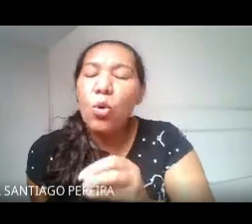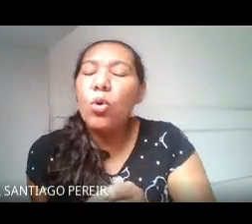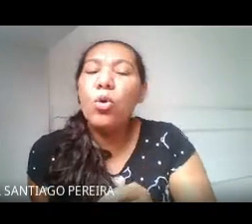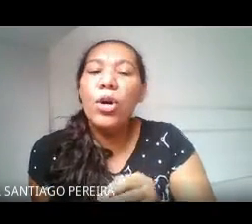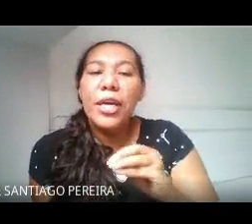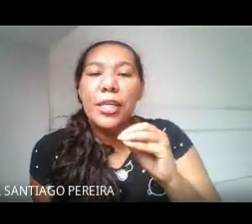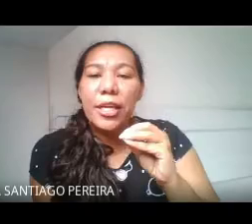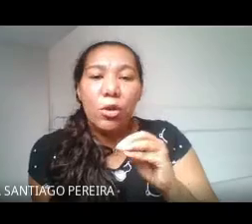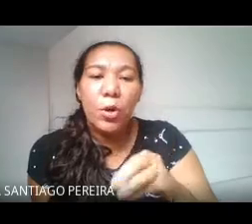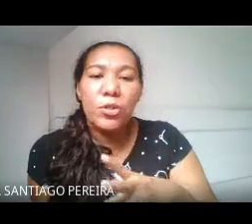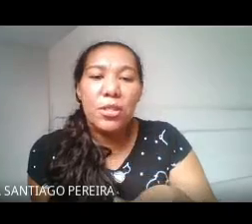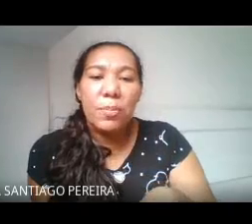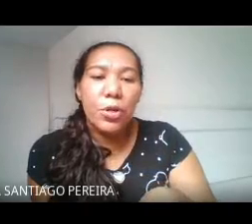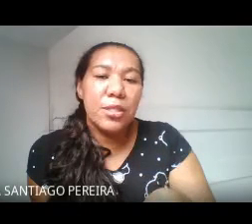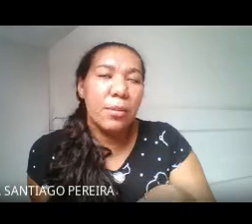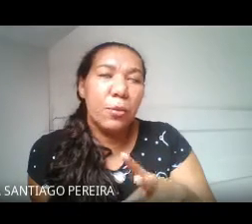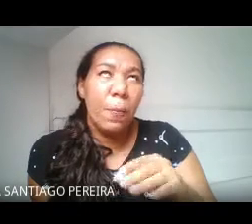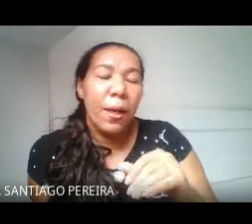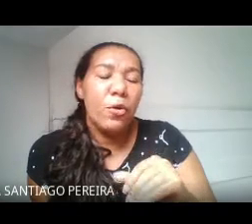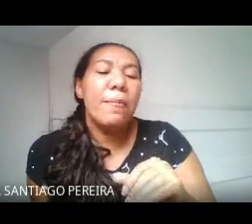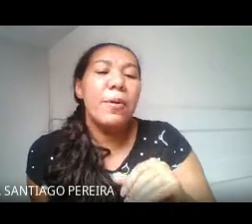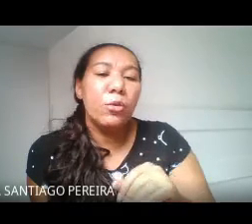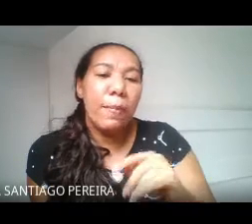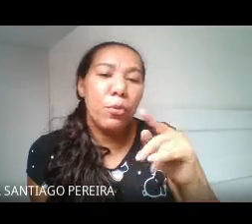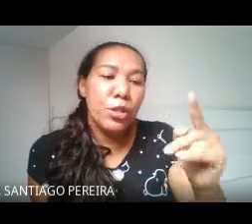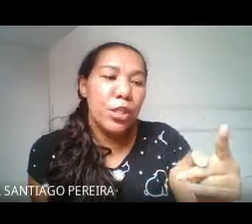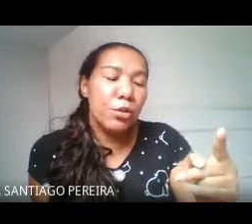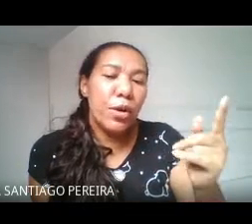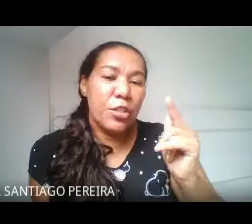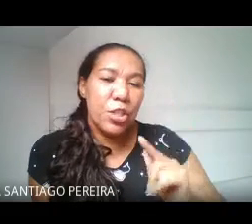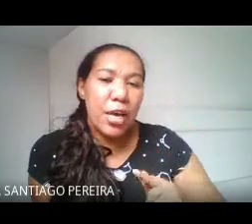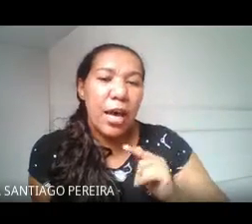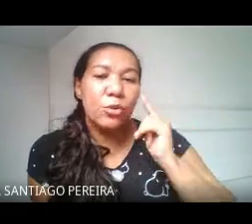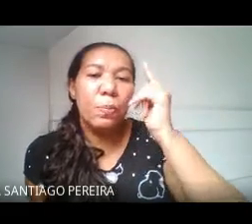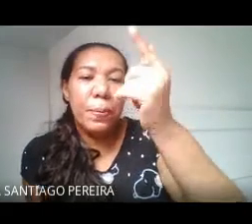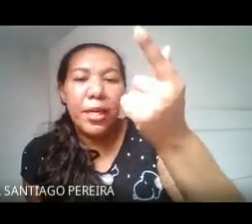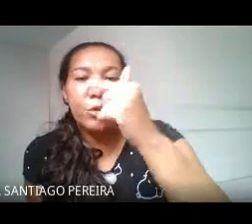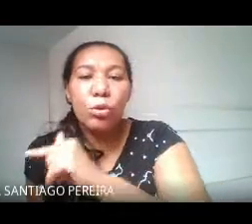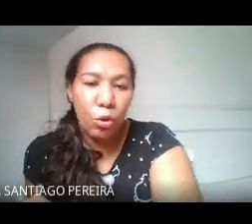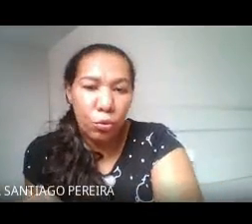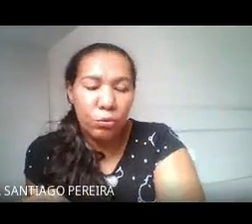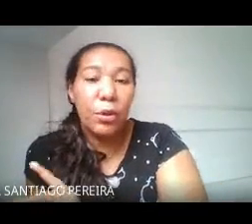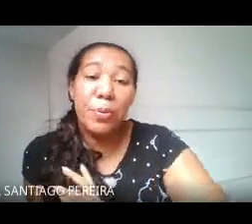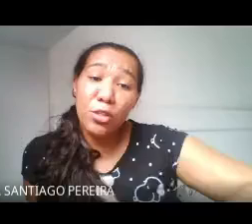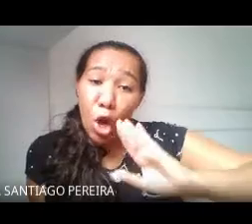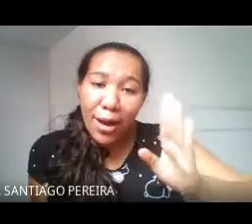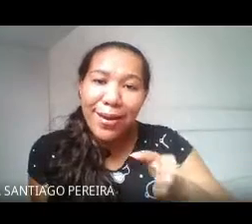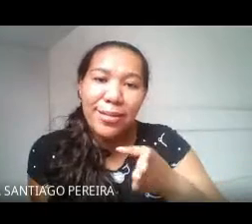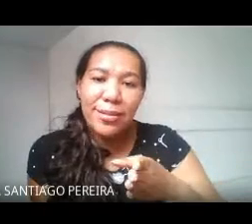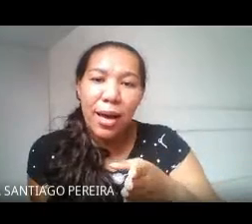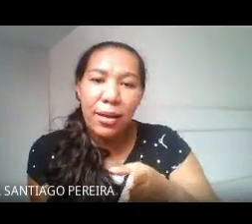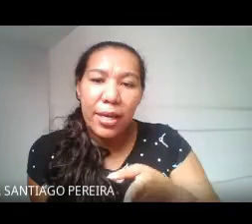a cor. E eu não posso dizer, por exemplo, meu cabelo é bonito, cacheado, preto, longo. Não, eu